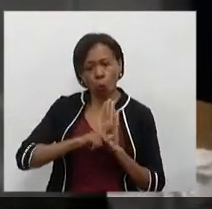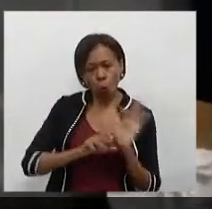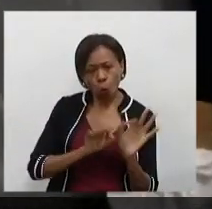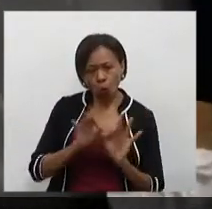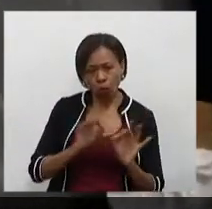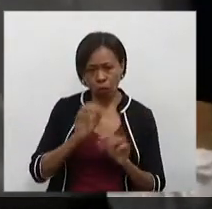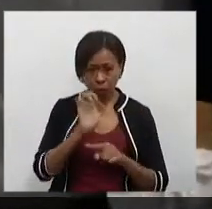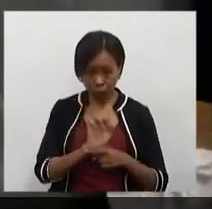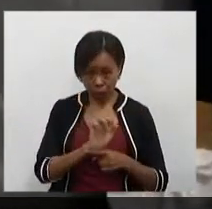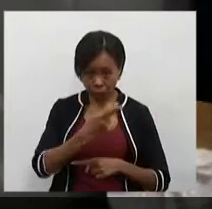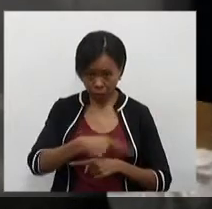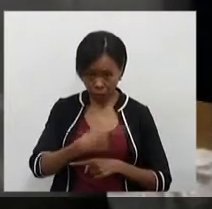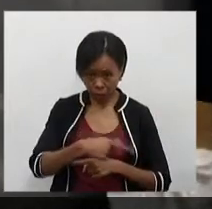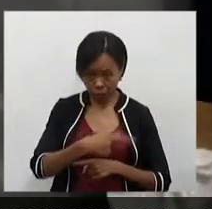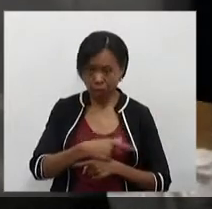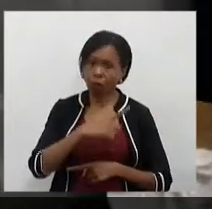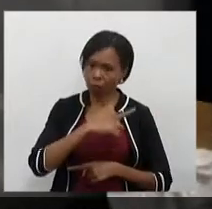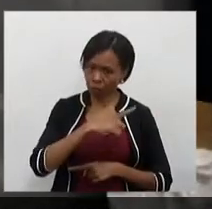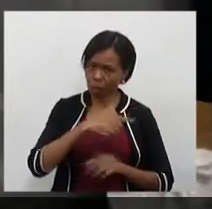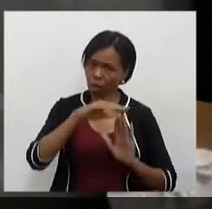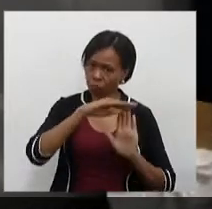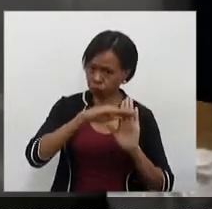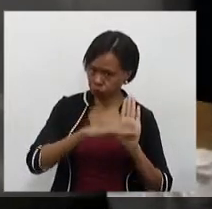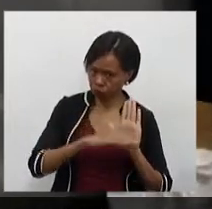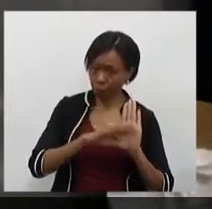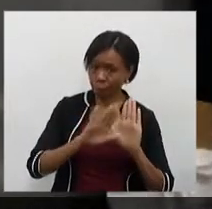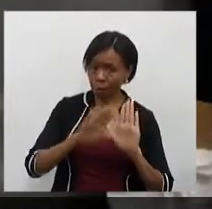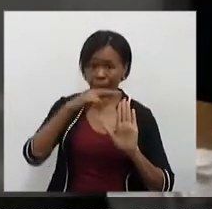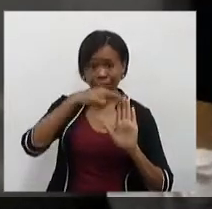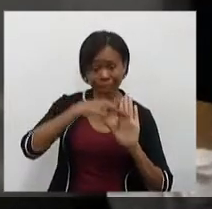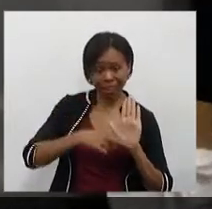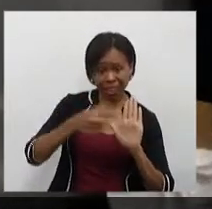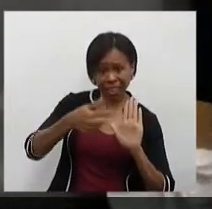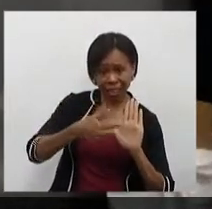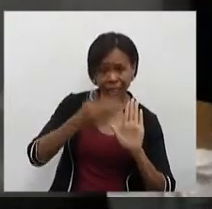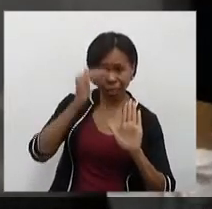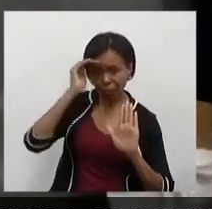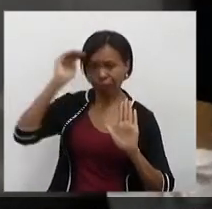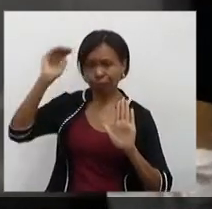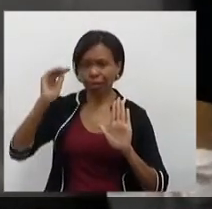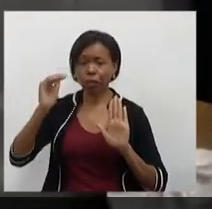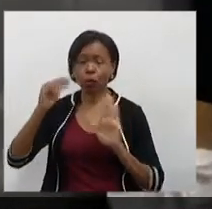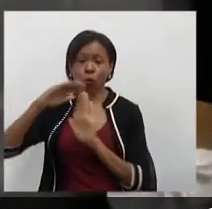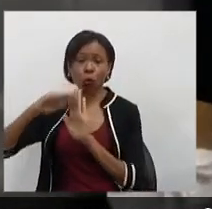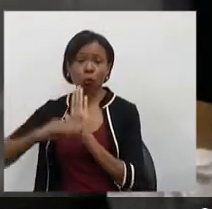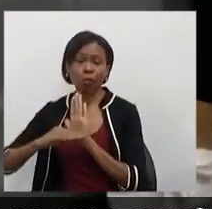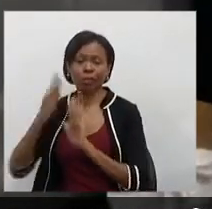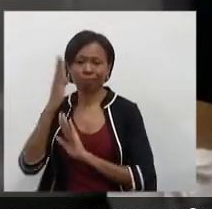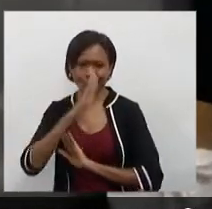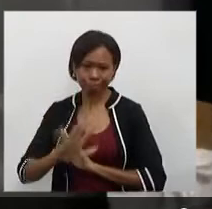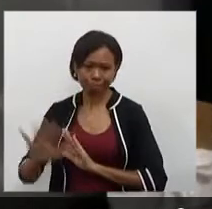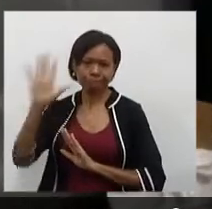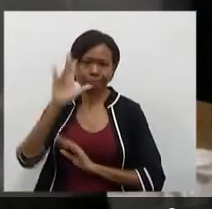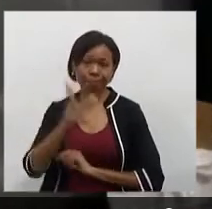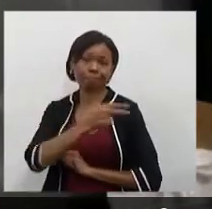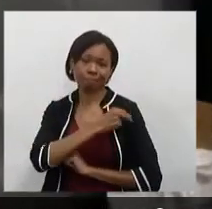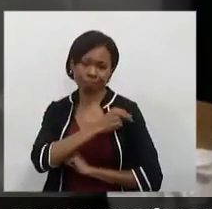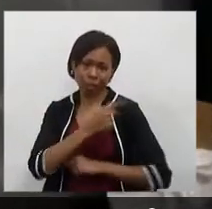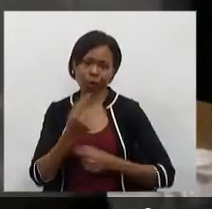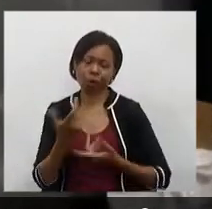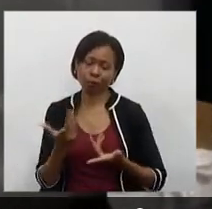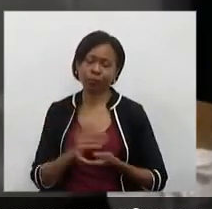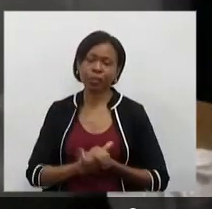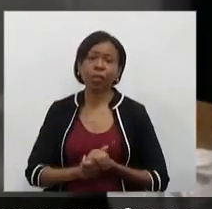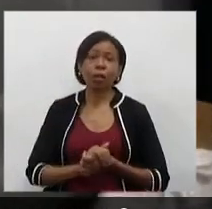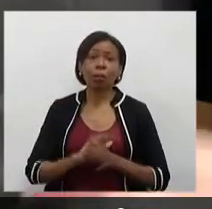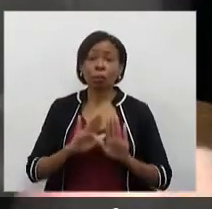plano estadual, mas ele segue como diretriz o Plano Nacional de Operacionalização da Vacinação contra a Covid. E nós, enquanto